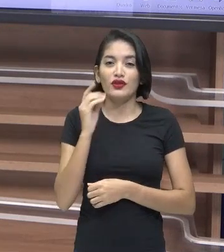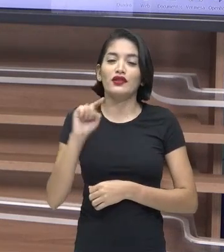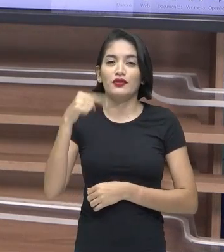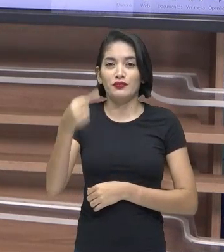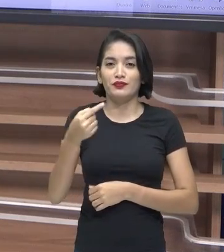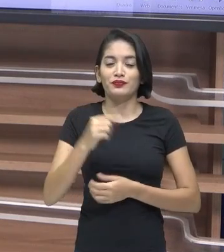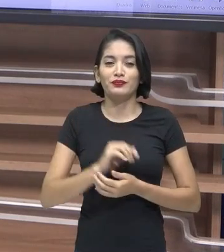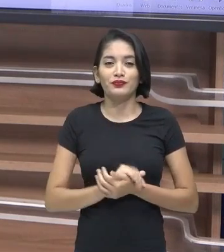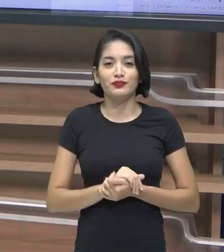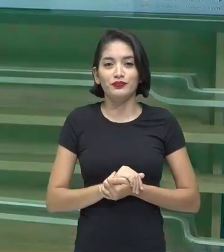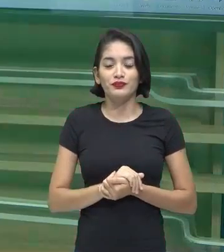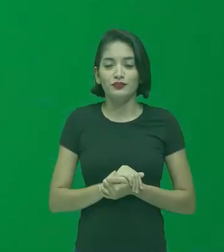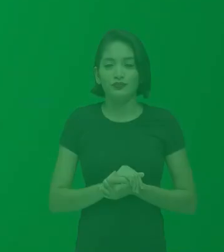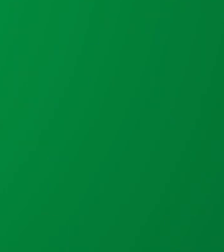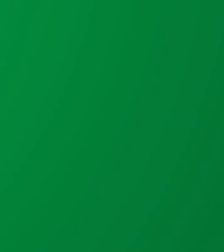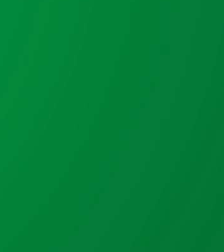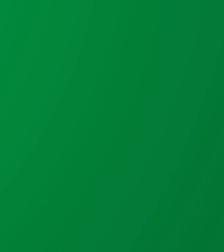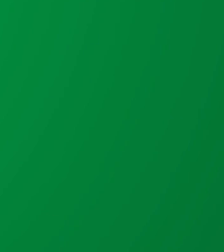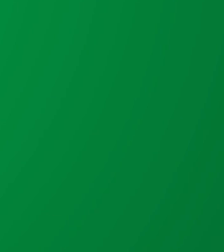próxima.